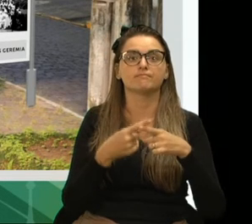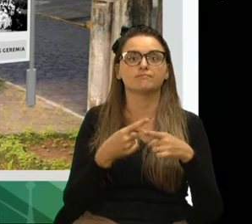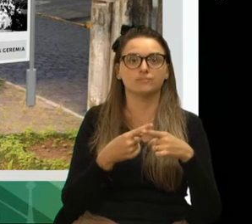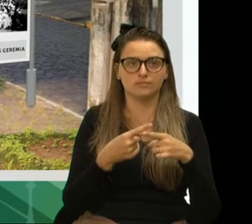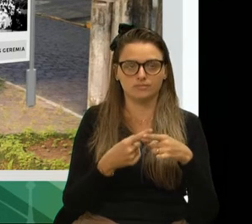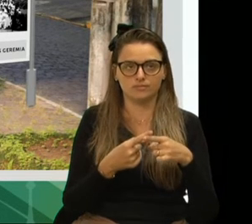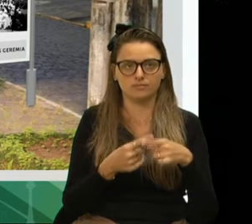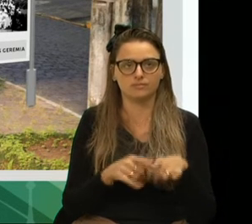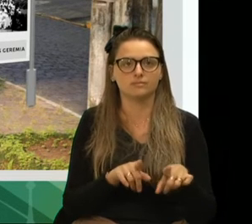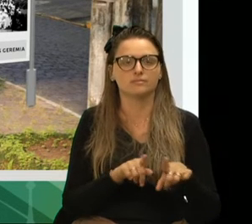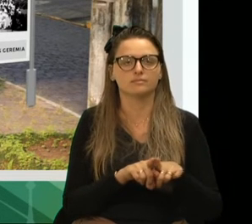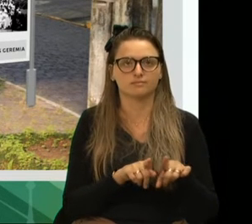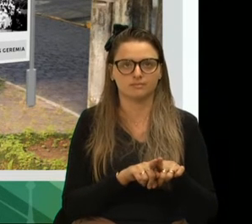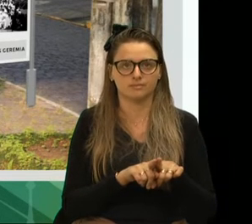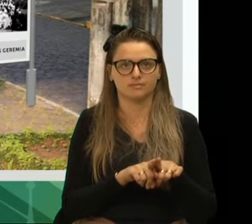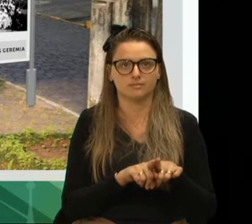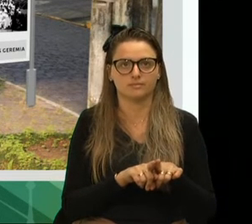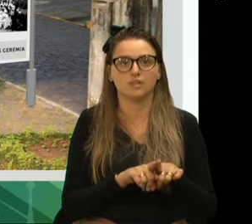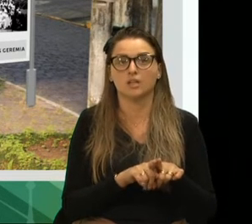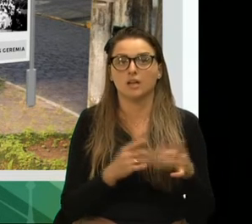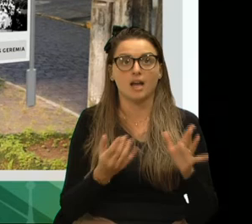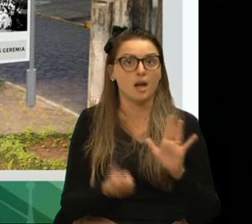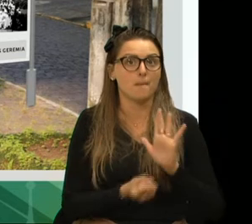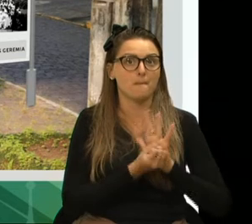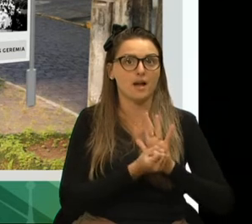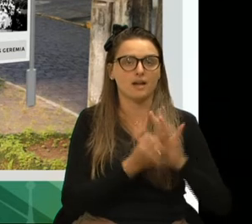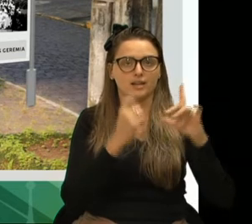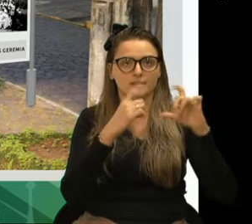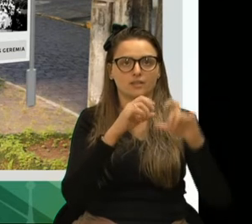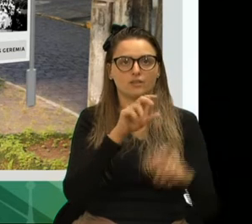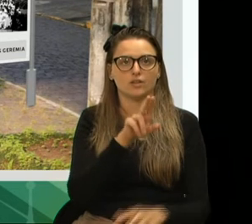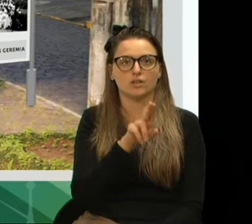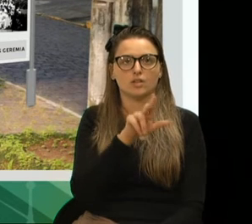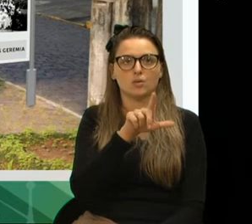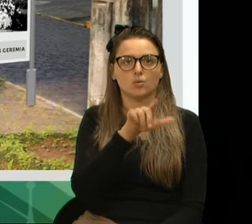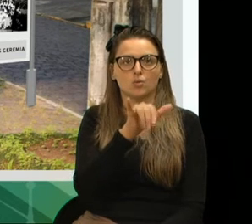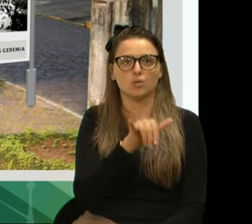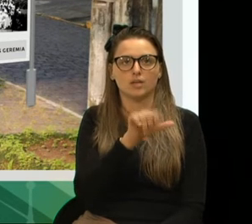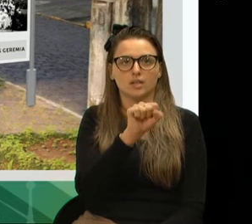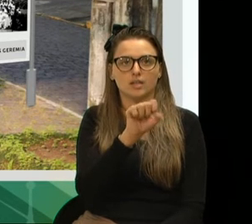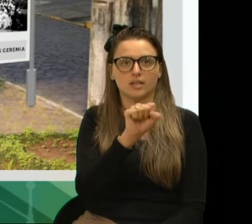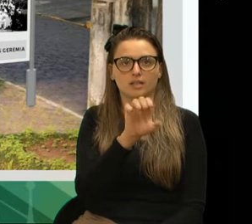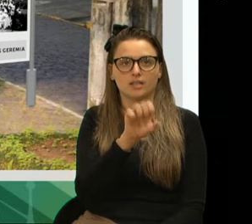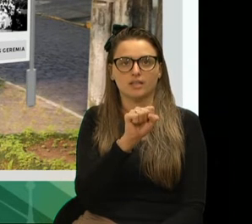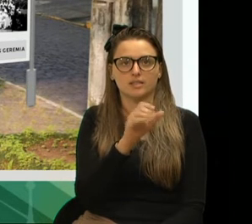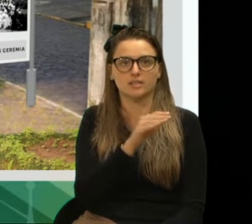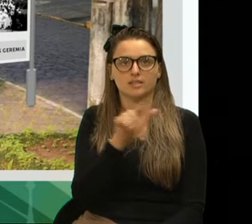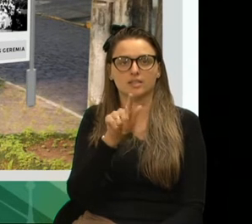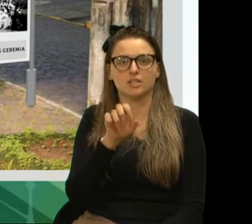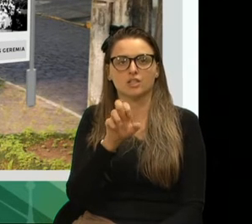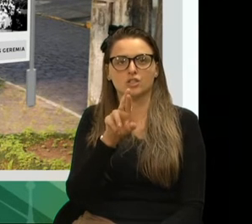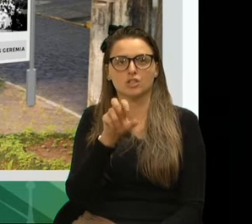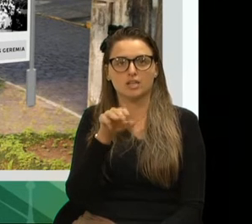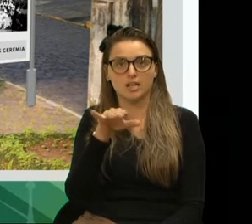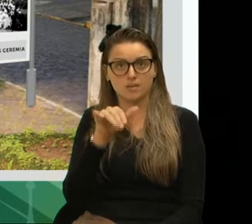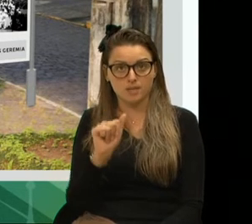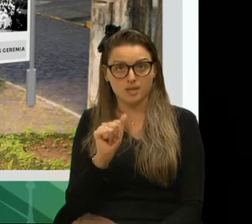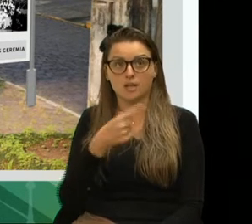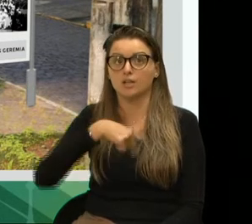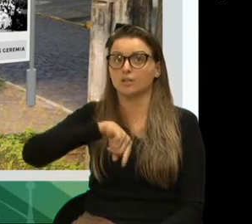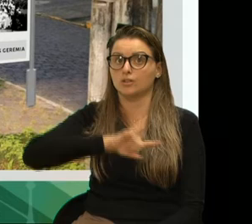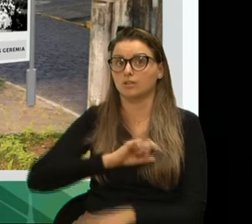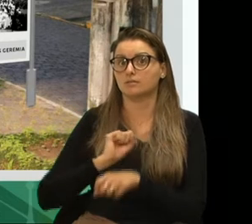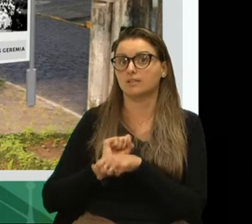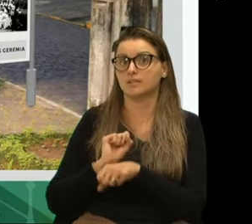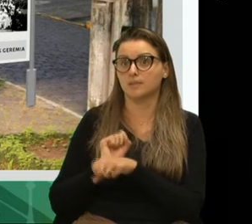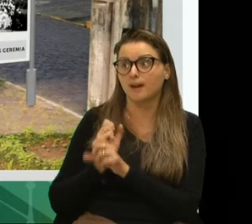Temos muitos, mas o grande ícone, né, da fotografia, Ulisses Jeremias, nós vamos precisar, vereador Felipe, de alguns anos para